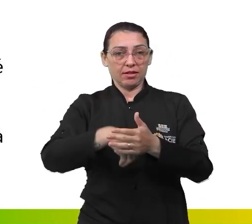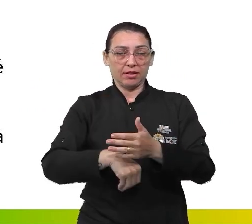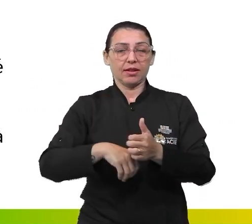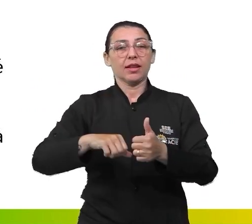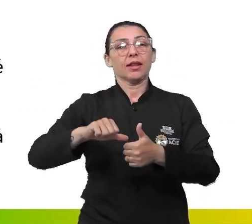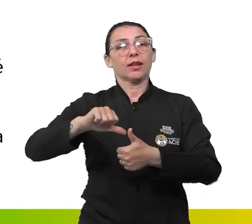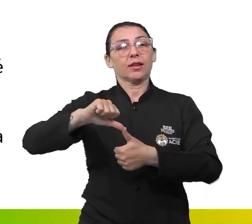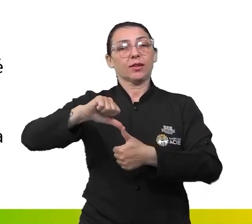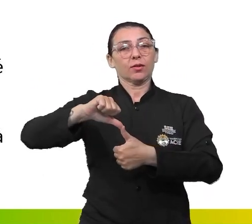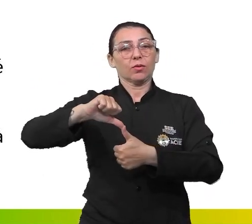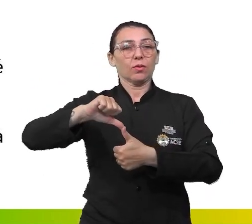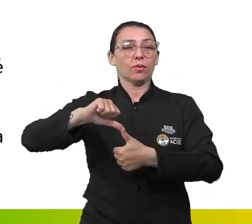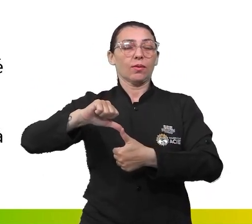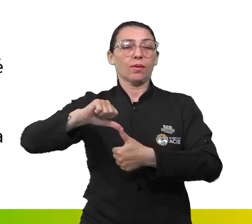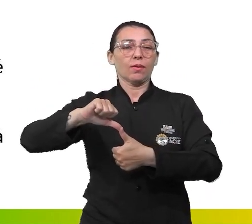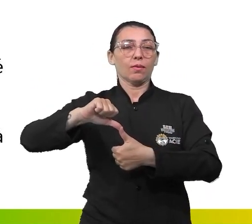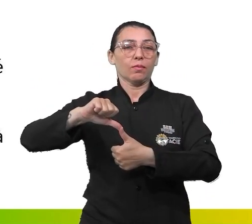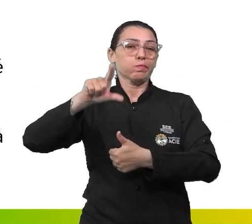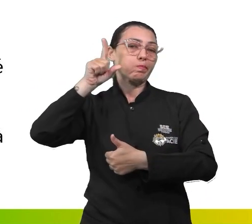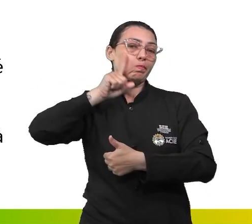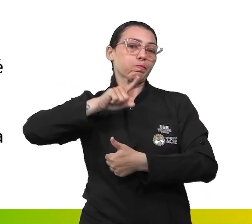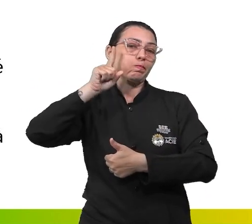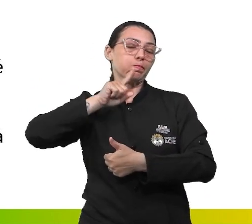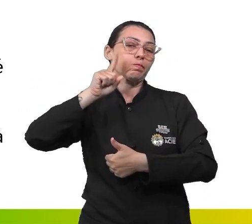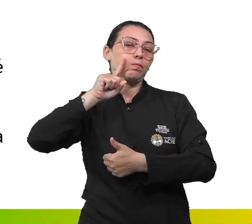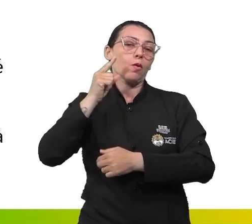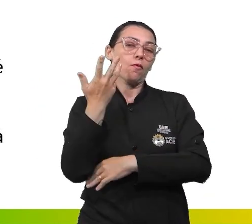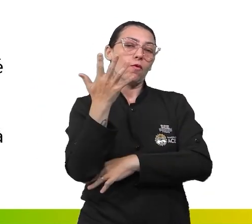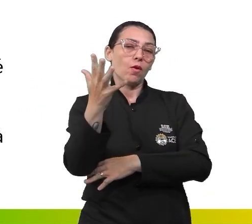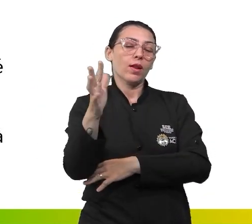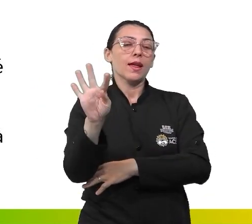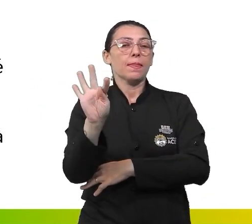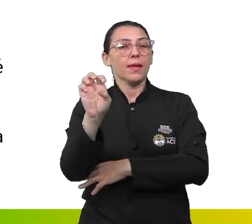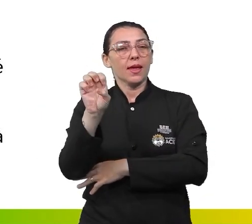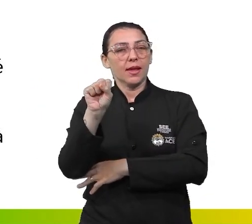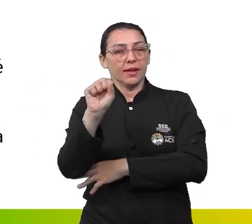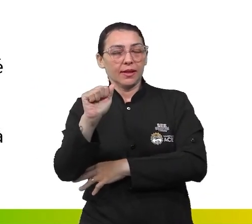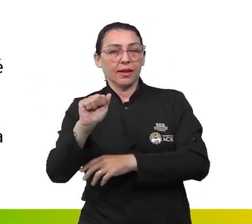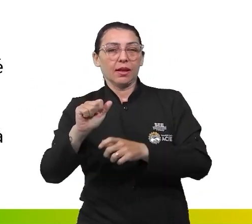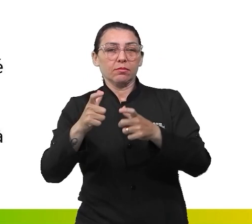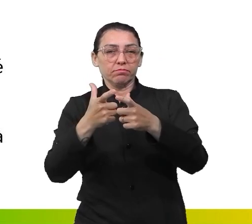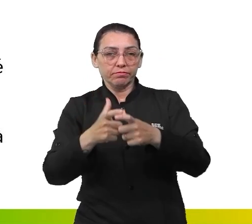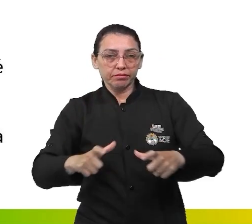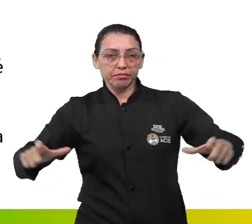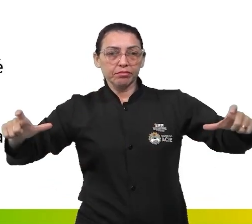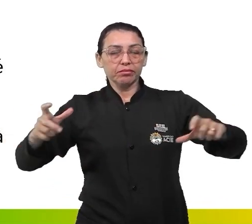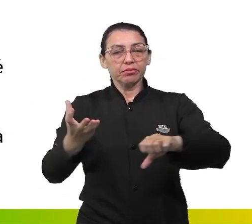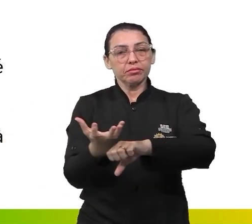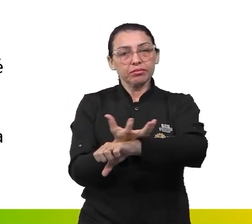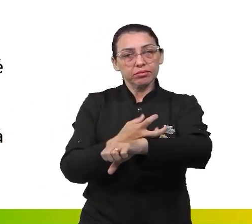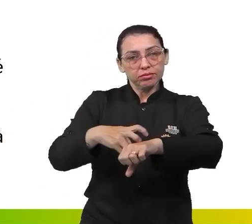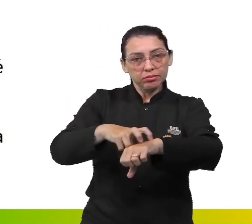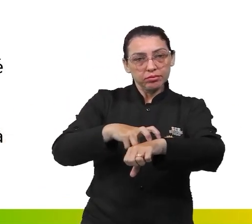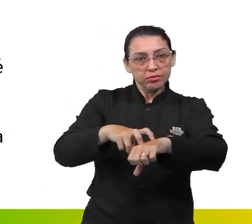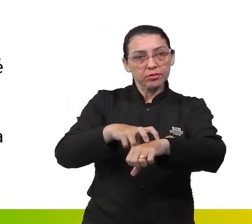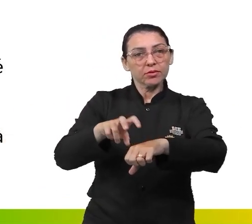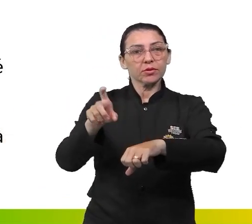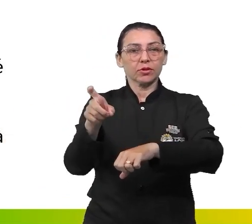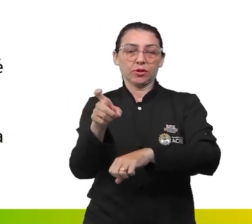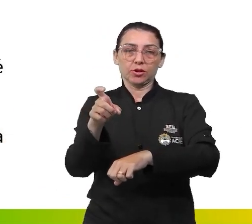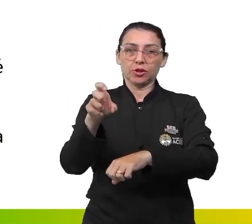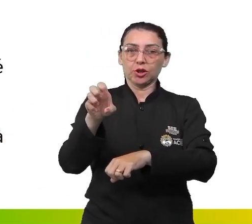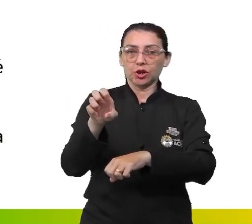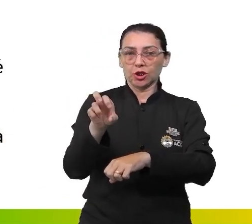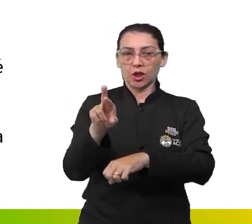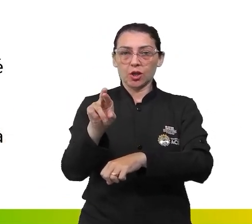continente americano, a gente vai ver aí florestas densas, campos abertos, vegetação mesmo de xerófila, tá?